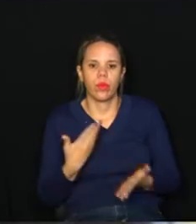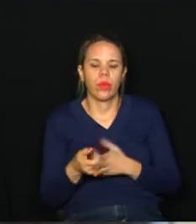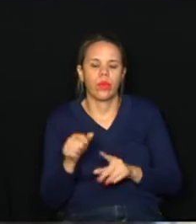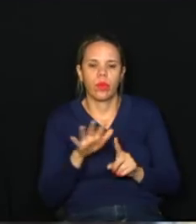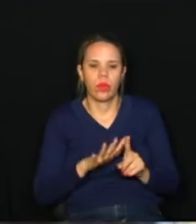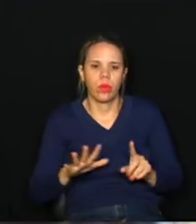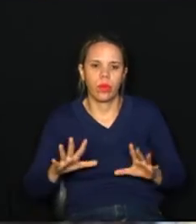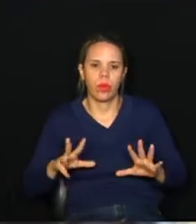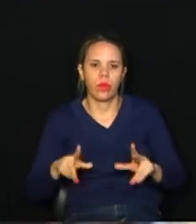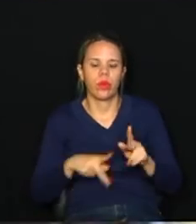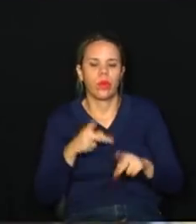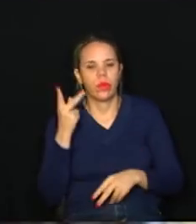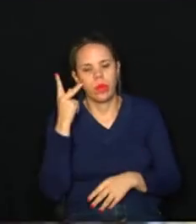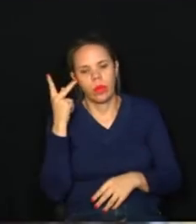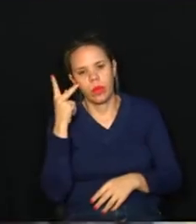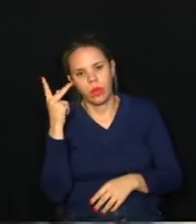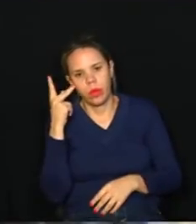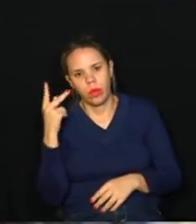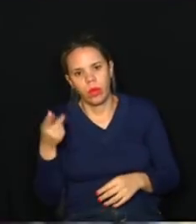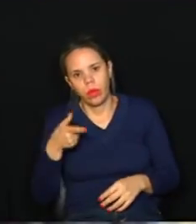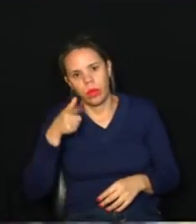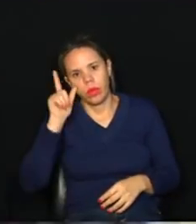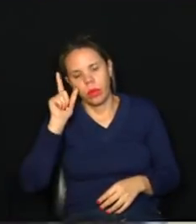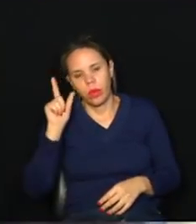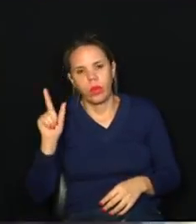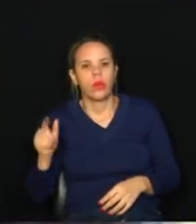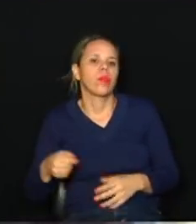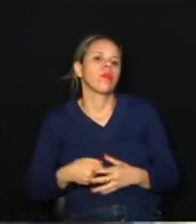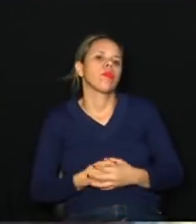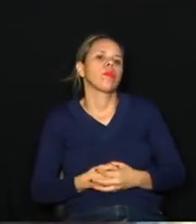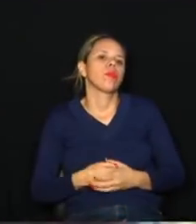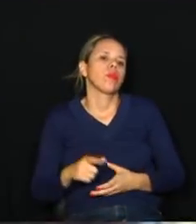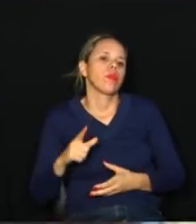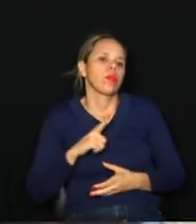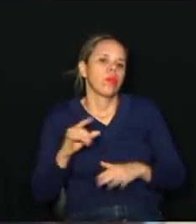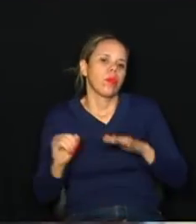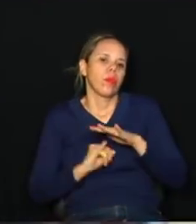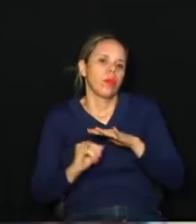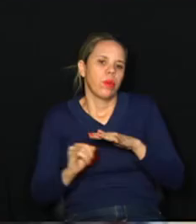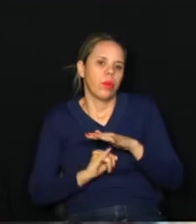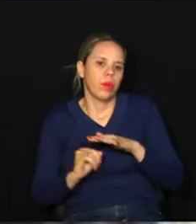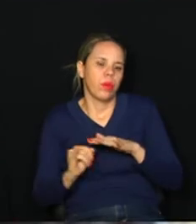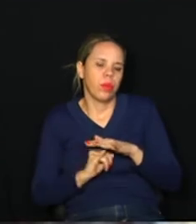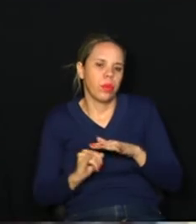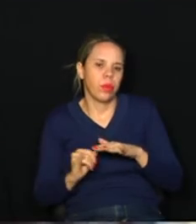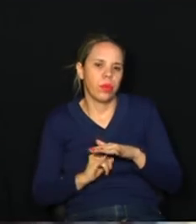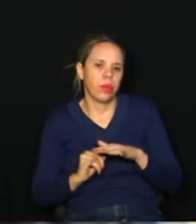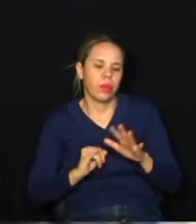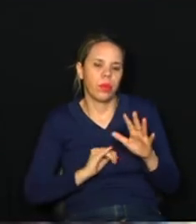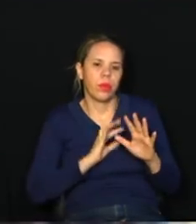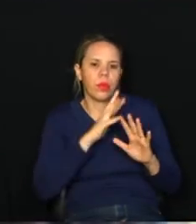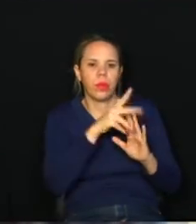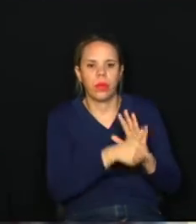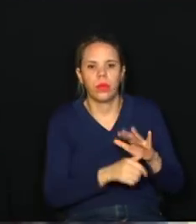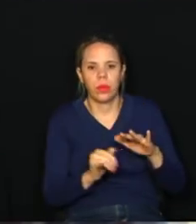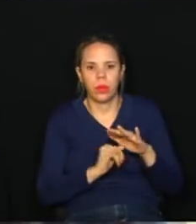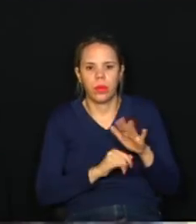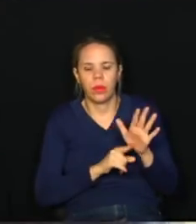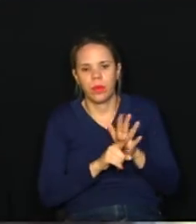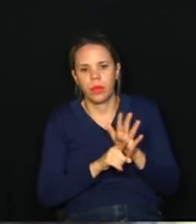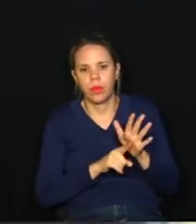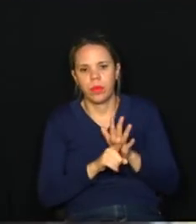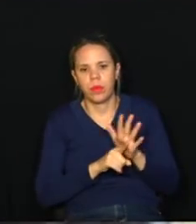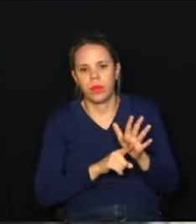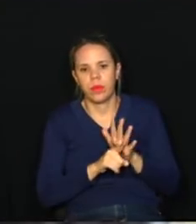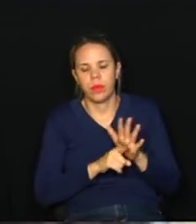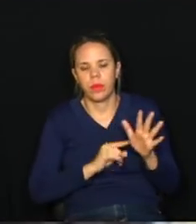sociedade paulista, que a partir de ontem tem uma instituição dita de meio ambiente, um instituto de pesquisa